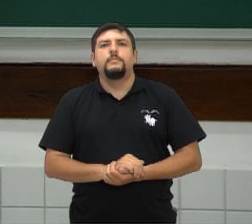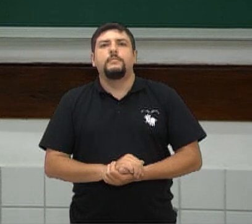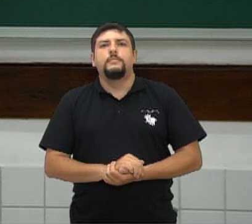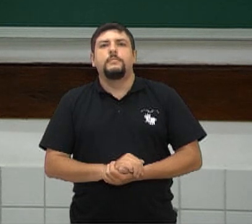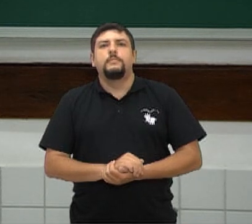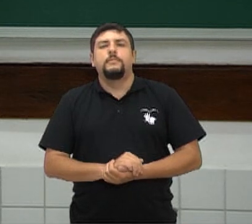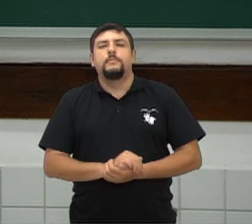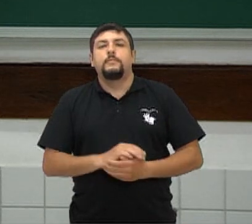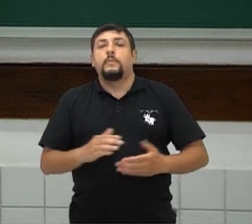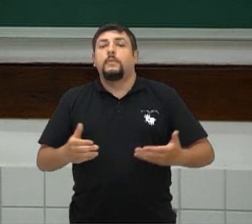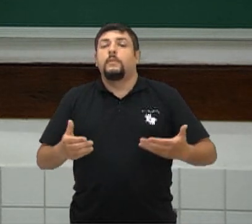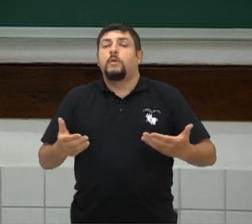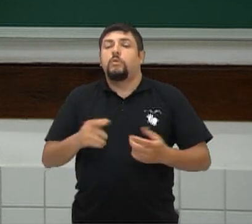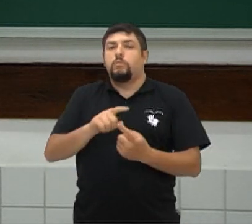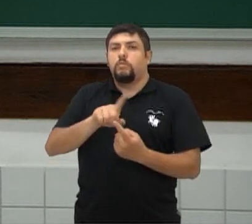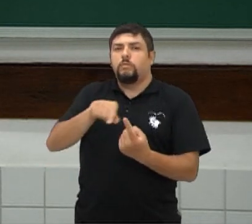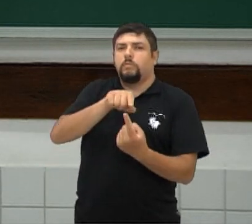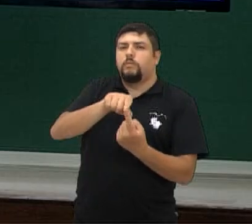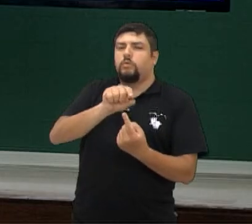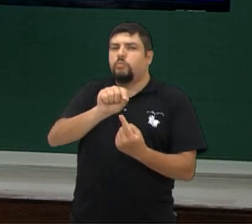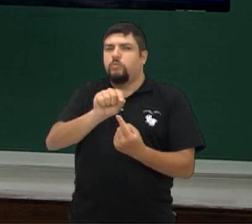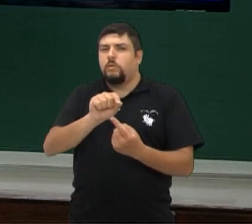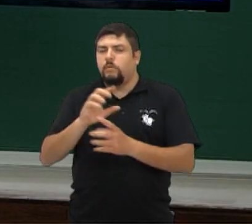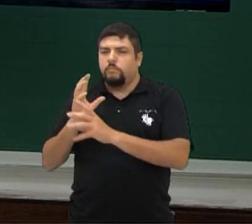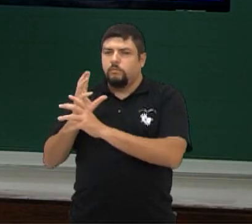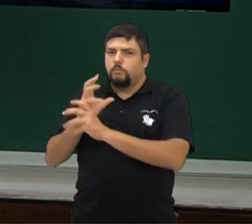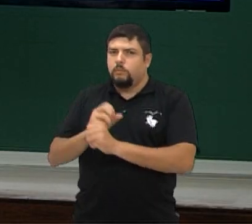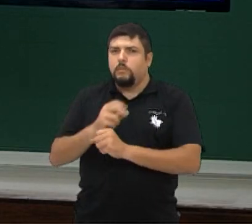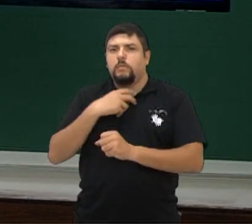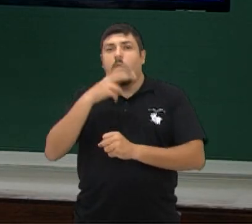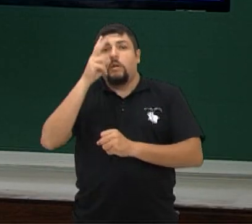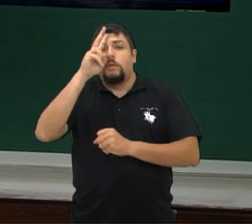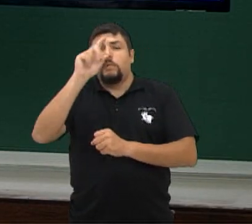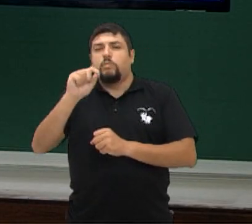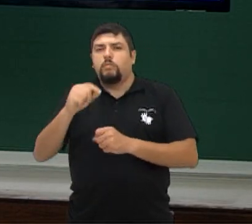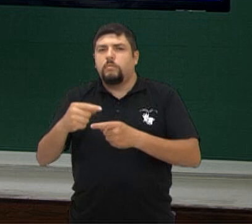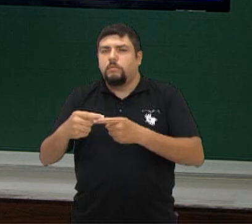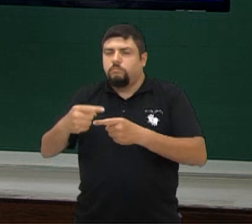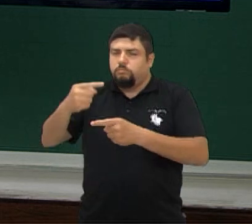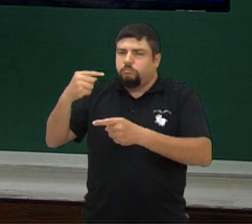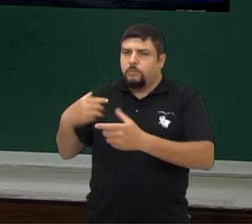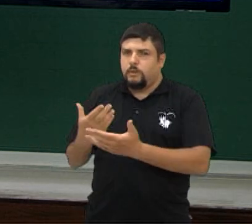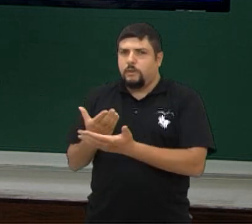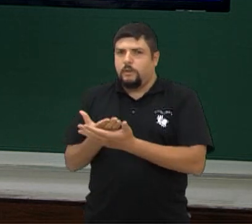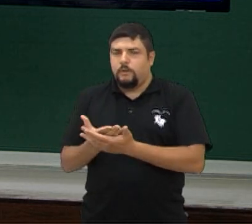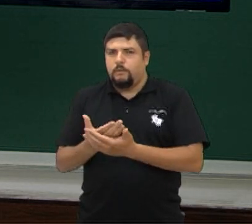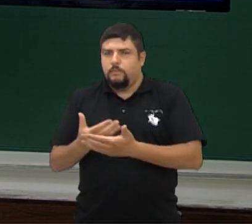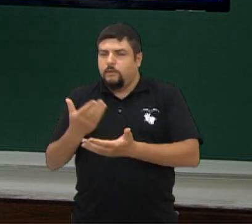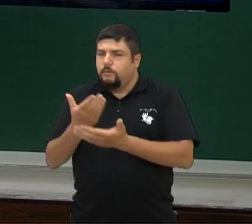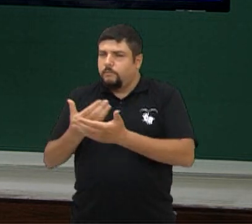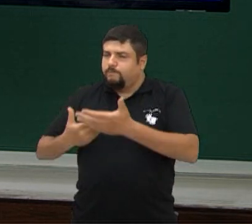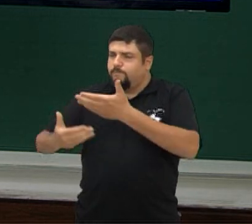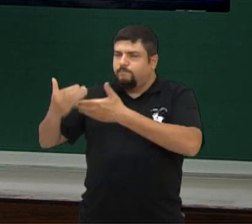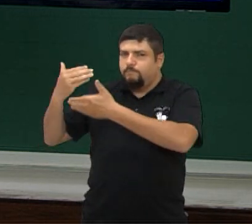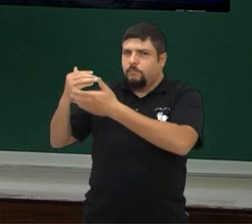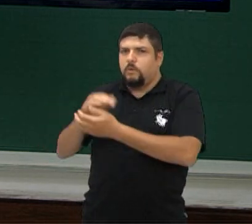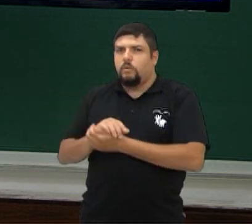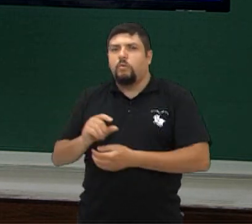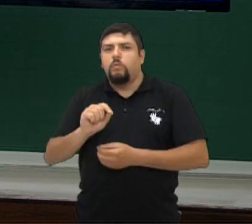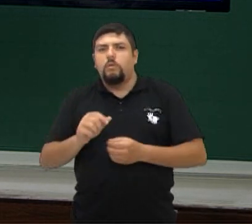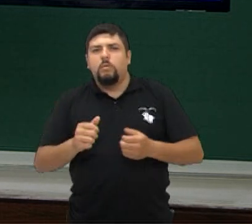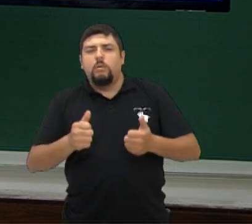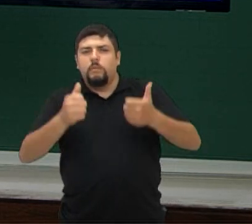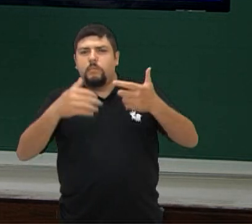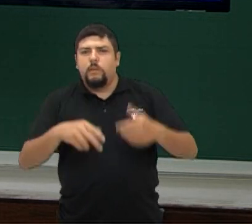Então, os objetivos, a retomada para a gente lembrar um pouquinho o que falamos nas aulas anteriores. Nas aulas passadas, falamos sobre Kc